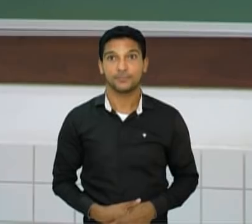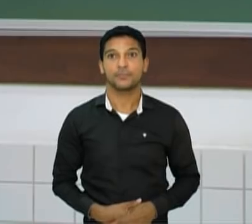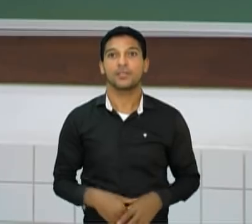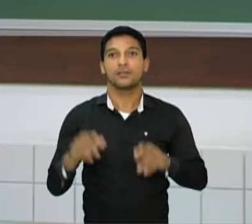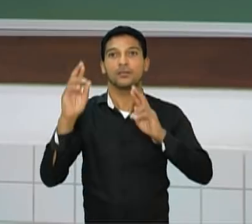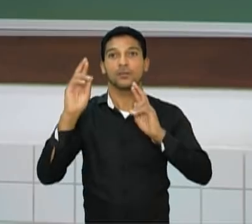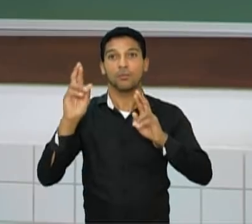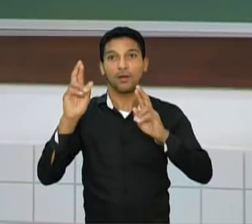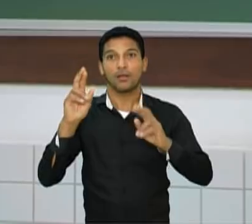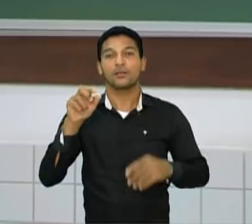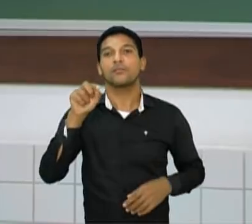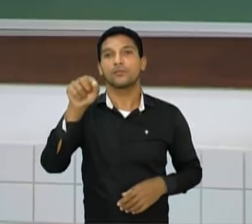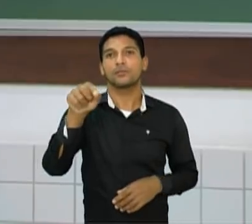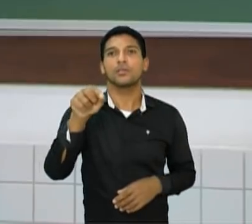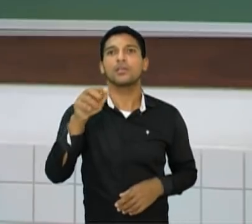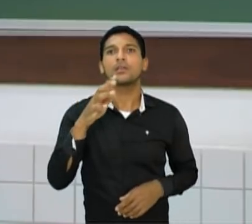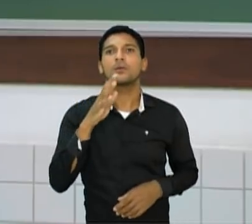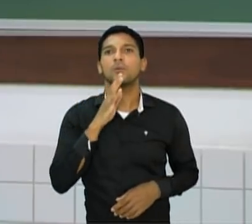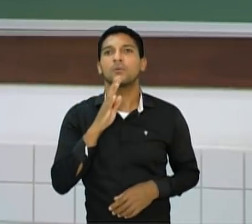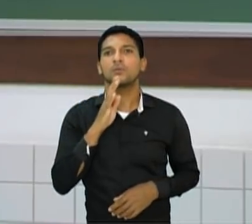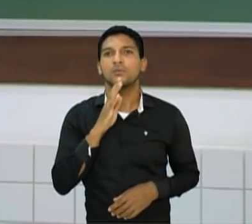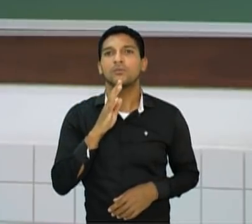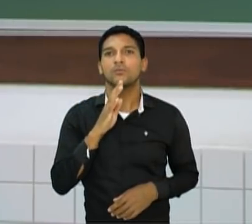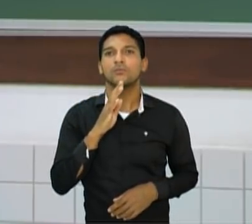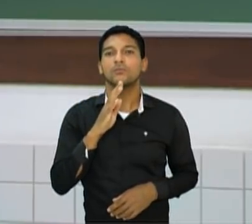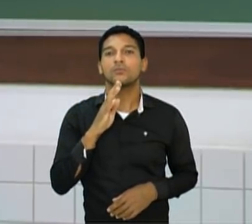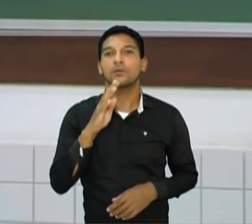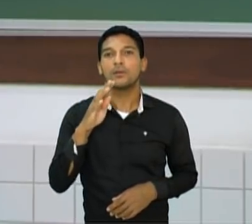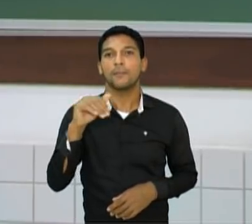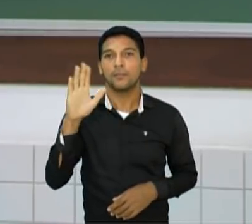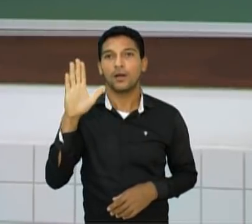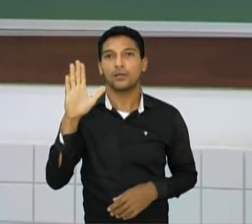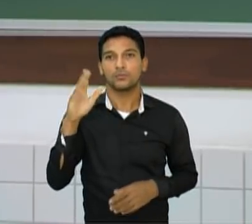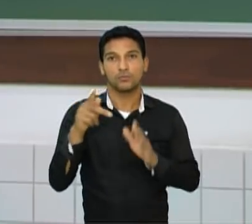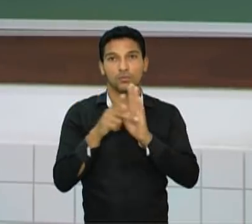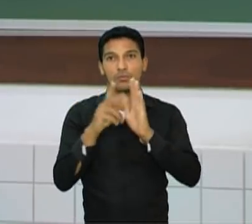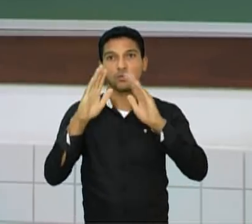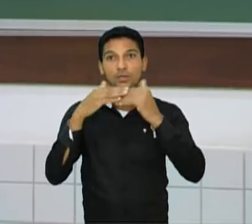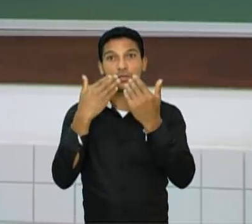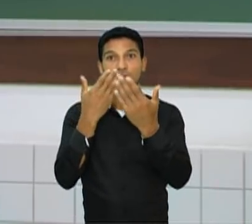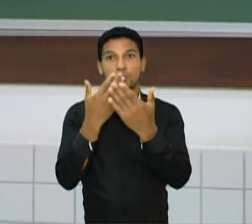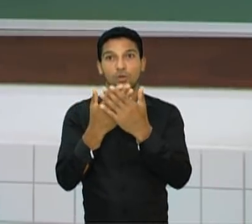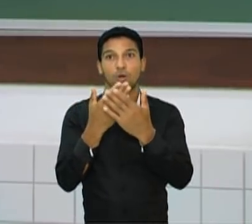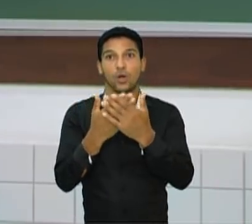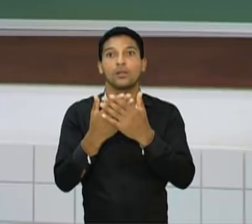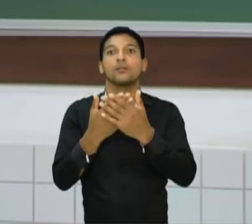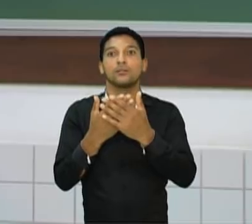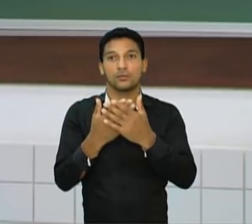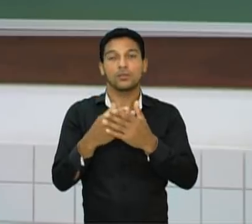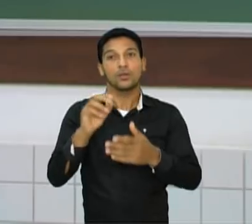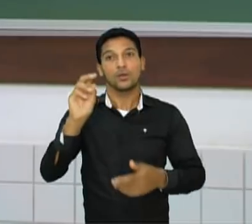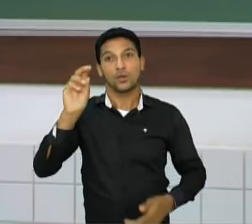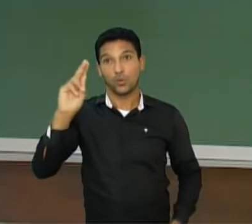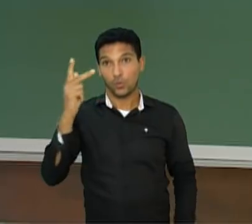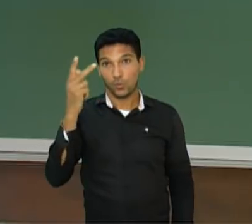época, mas o professor Cleto, que se preocupava com o ensino, e outros